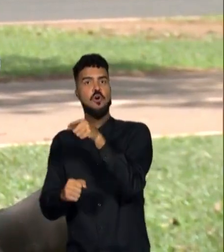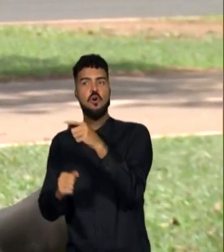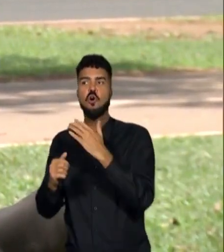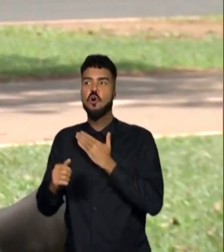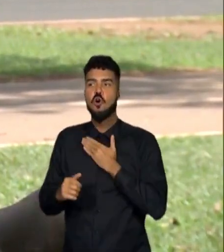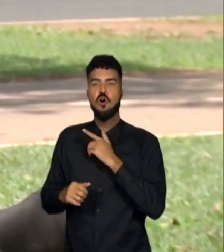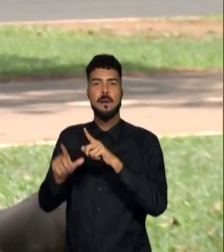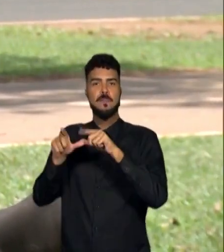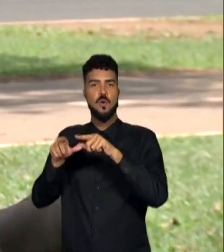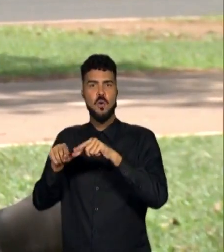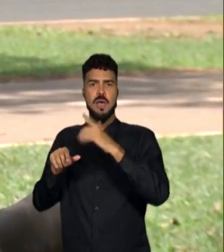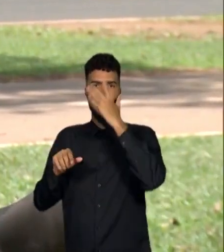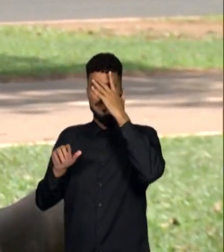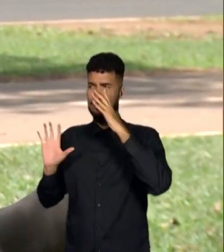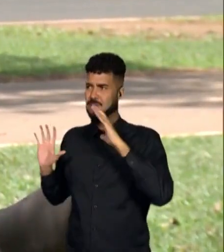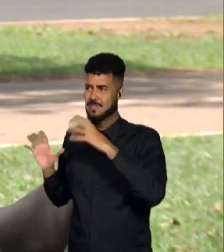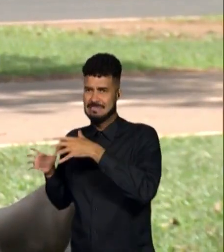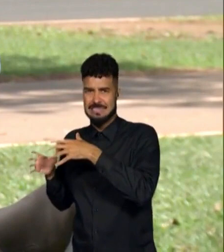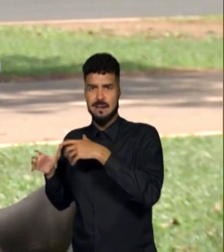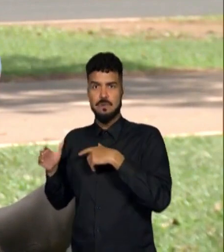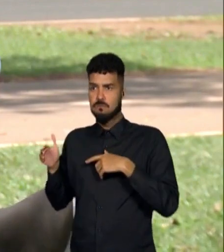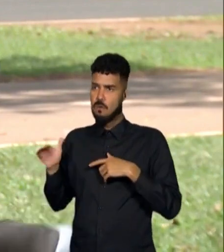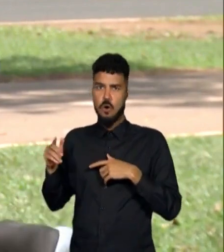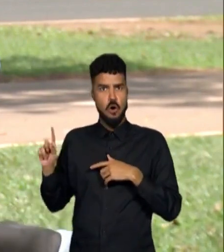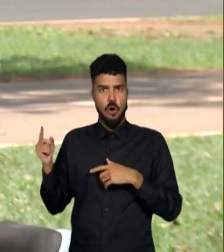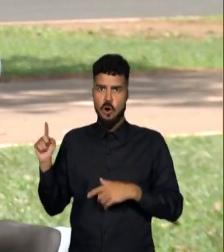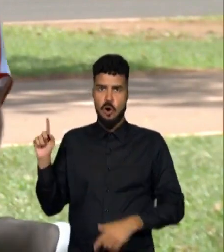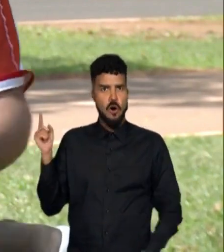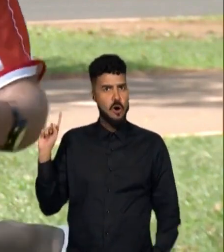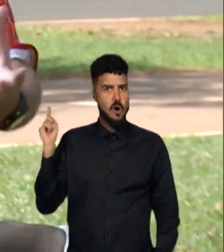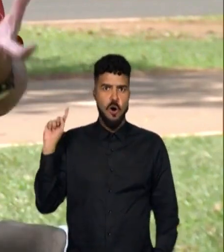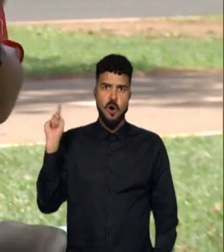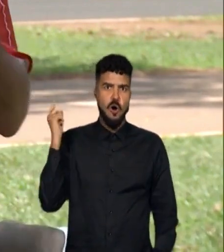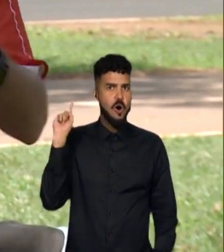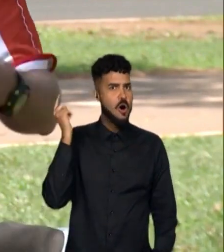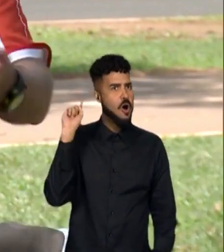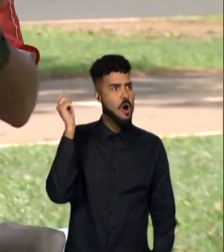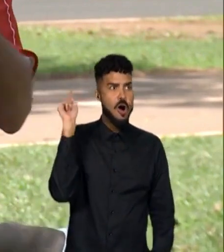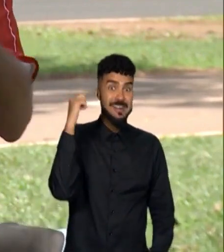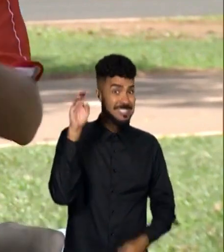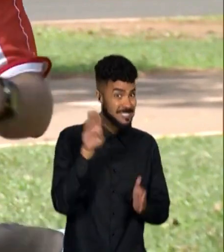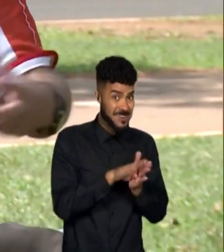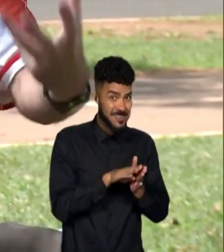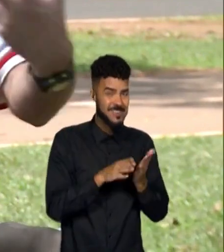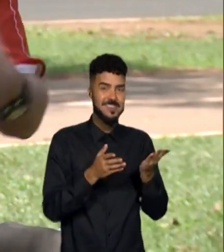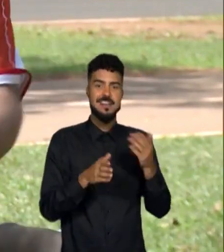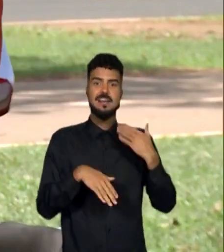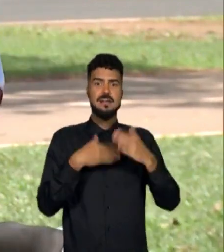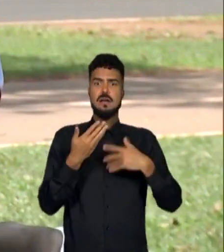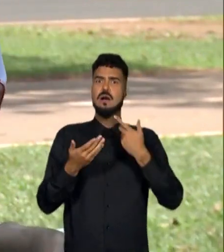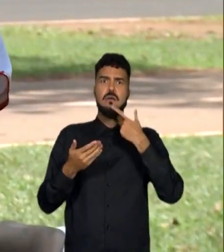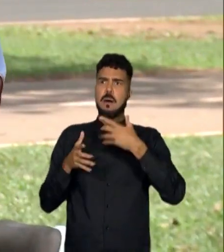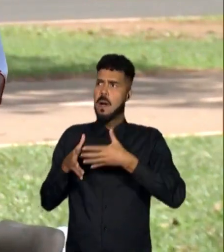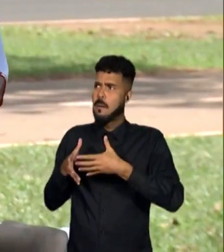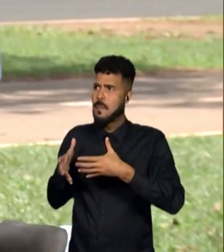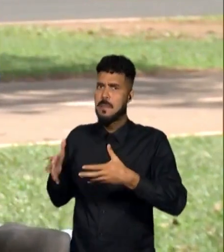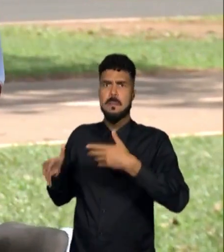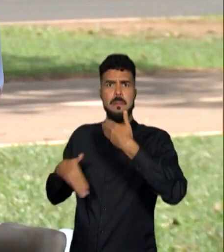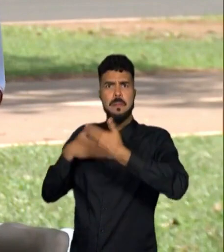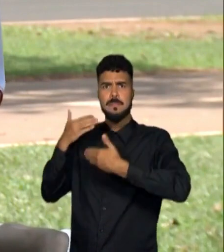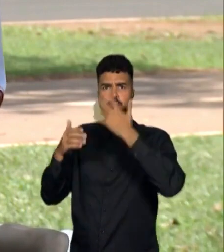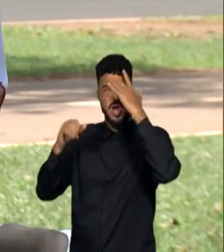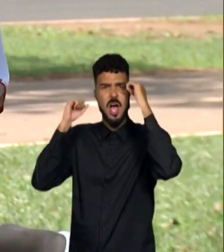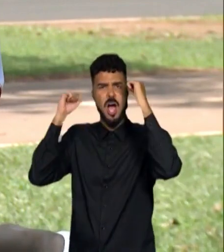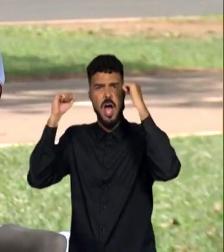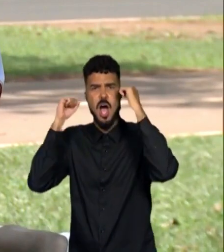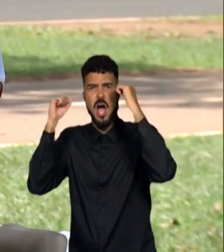foi feita uma caravana, né, para eles chegarem até Bangu para comemorarem a conquista, e cada vez mais próximo dos subúrbios, mais gente nas ruas para saudar